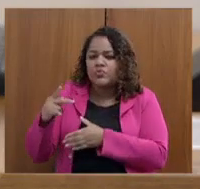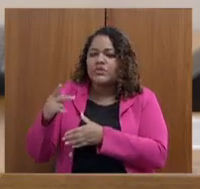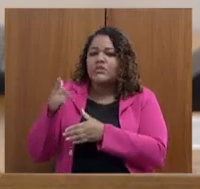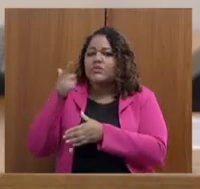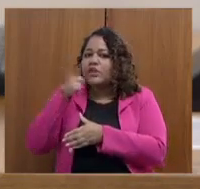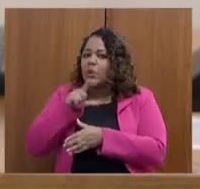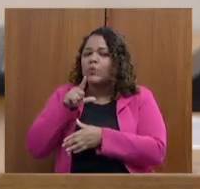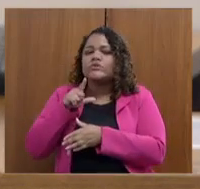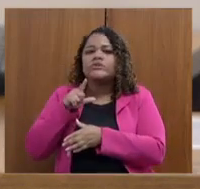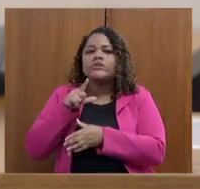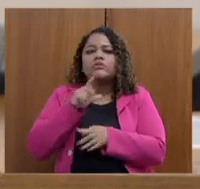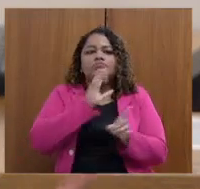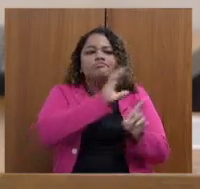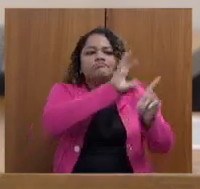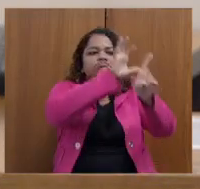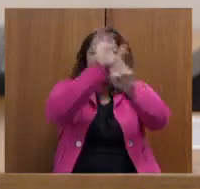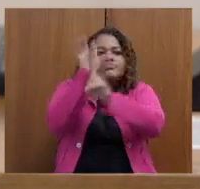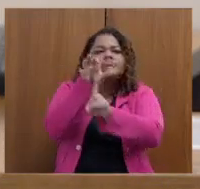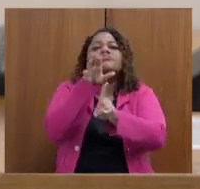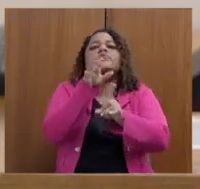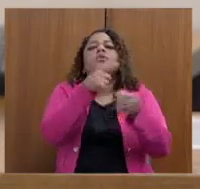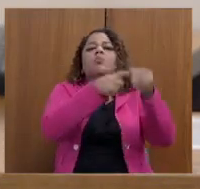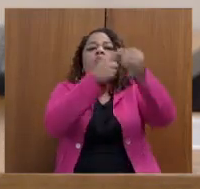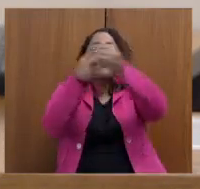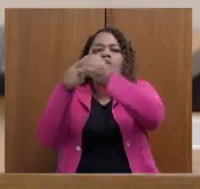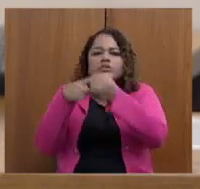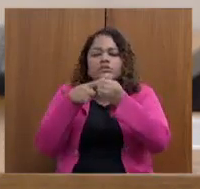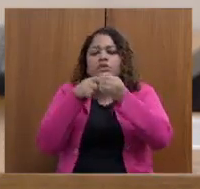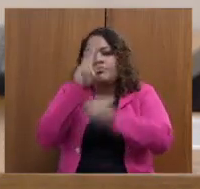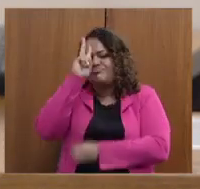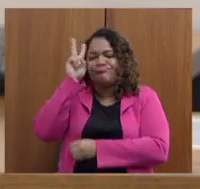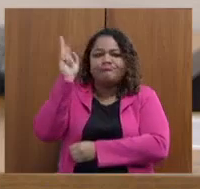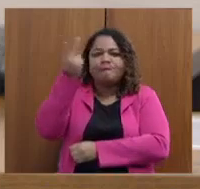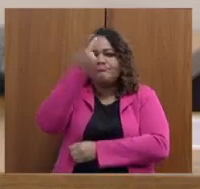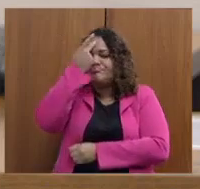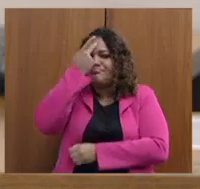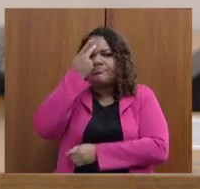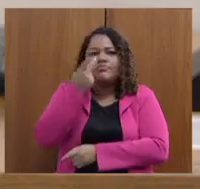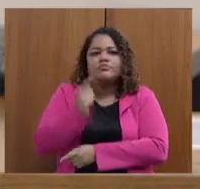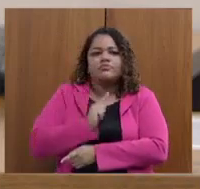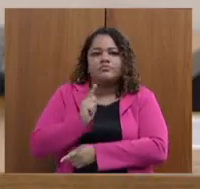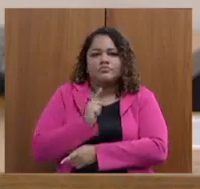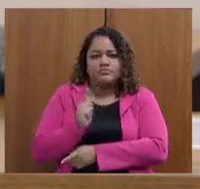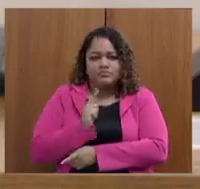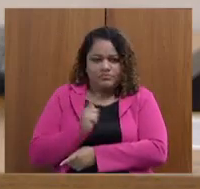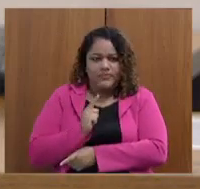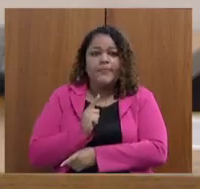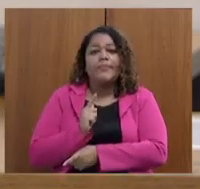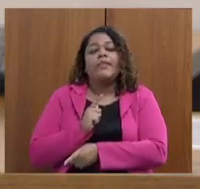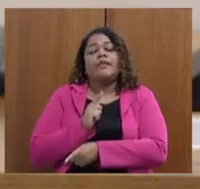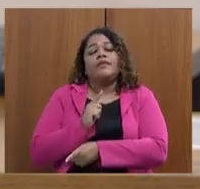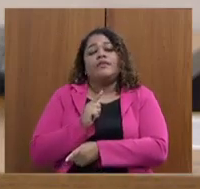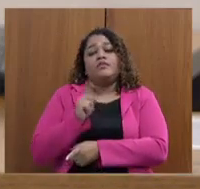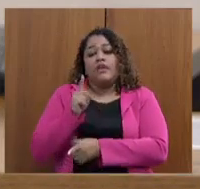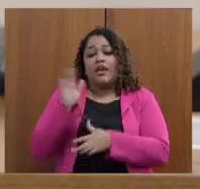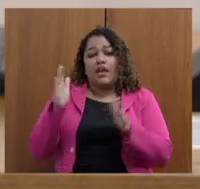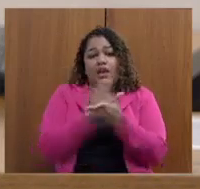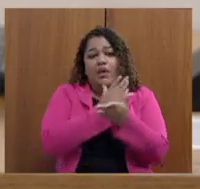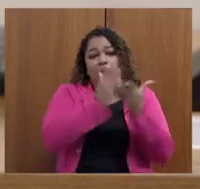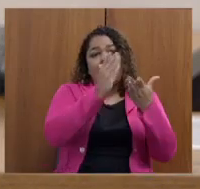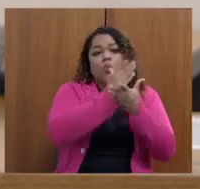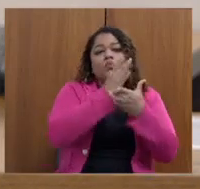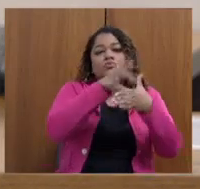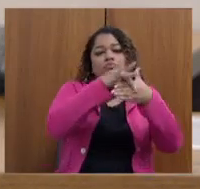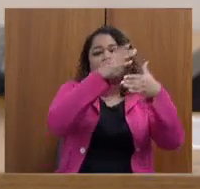Eu Tenho recebido às vezes lideranças lá no meu gabinete querendo ir no investimentos